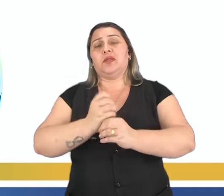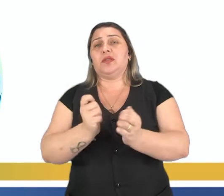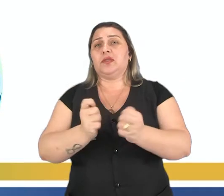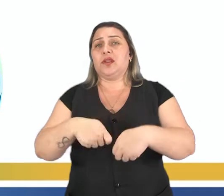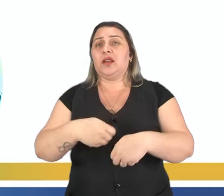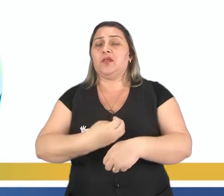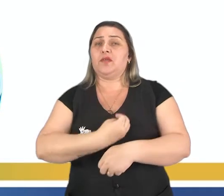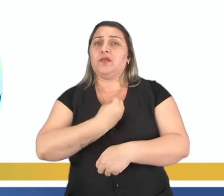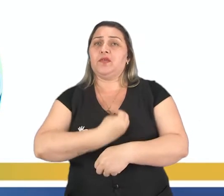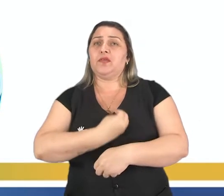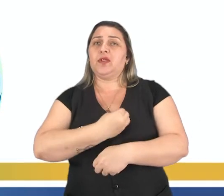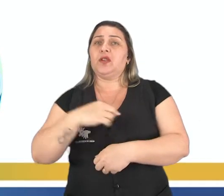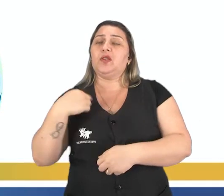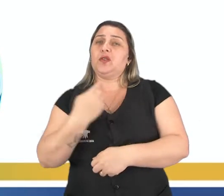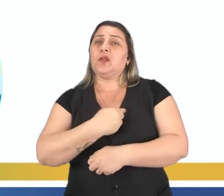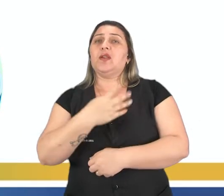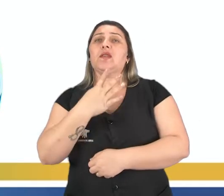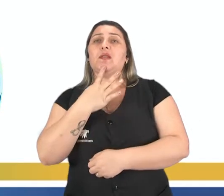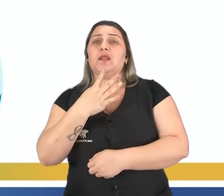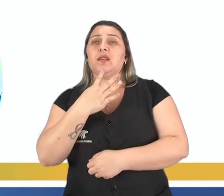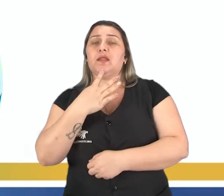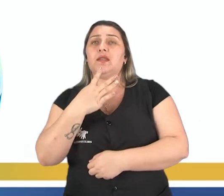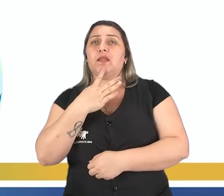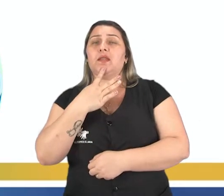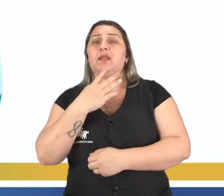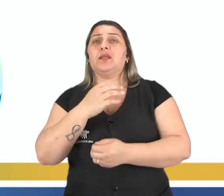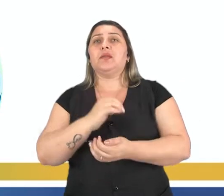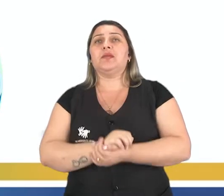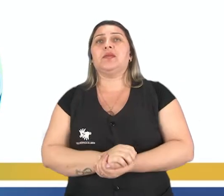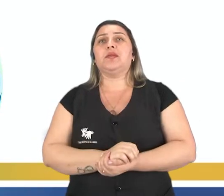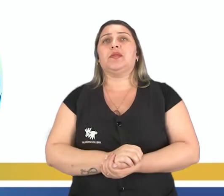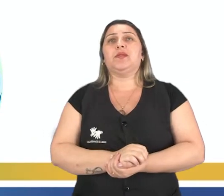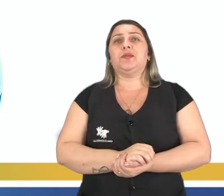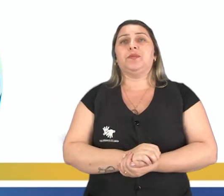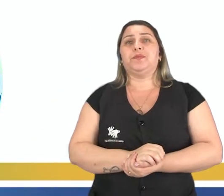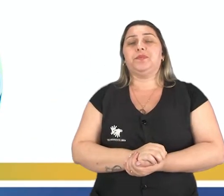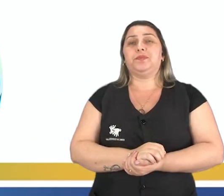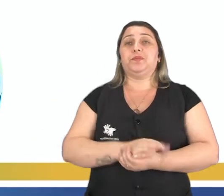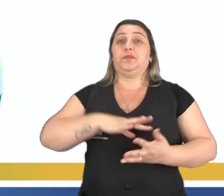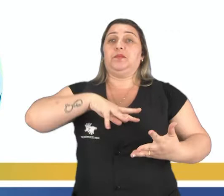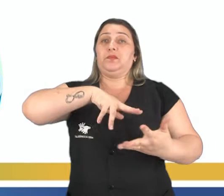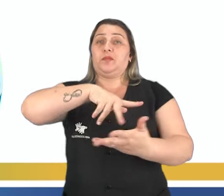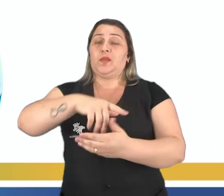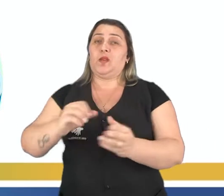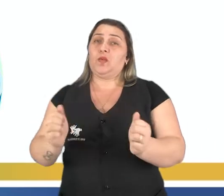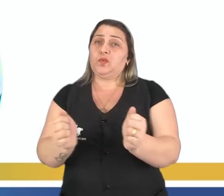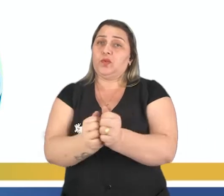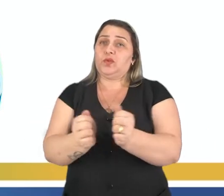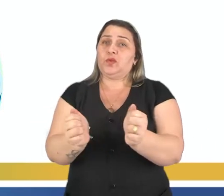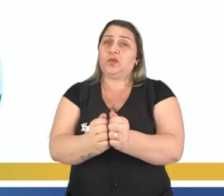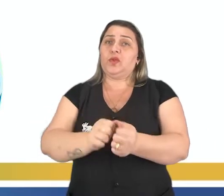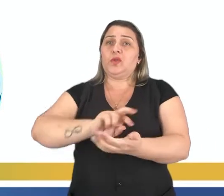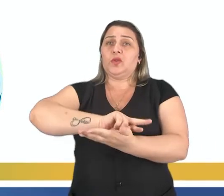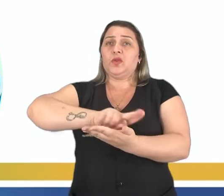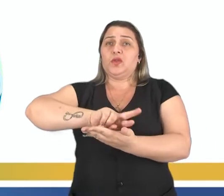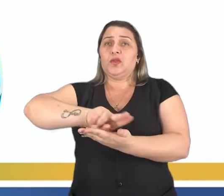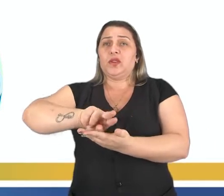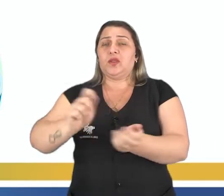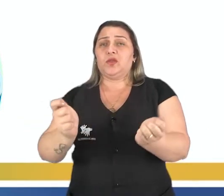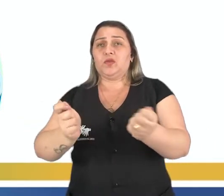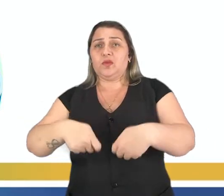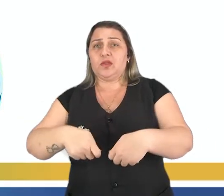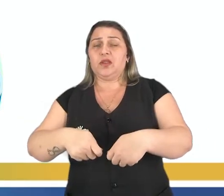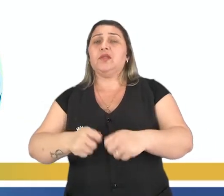a vida como a gente conhece, né, na forma como nós conhecemos. A Terra ela vai reunir uma série de condições